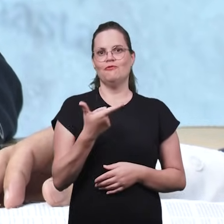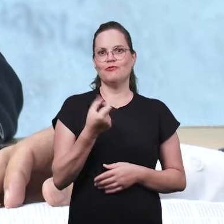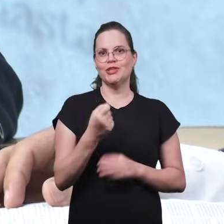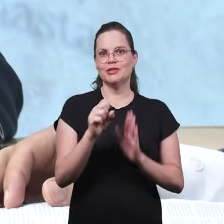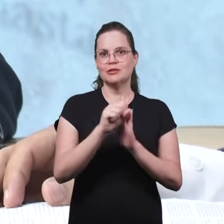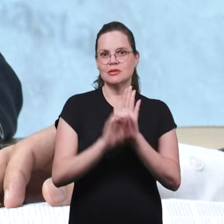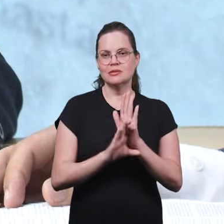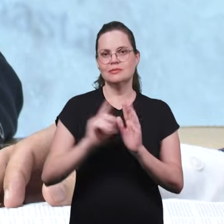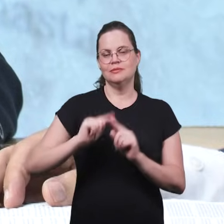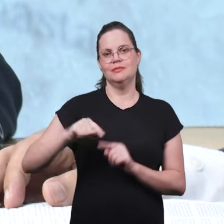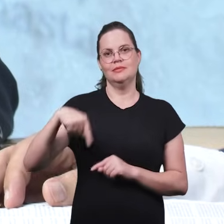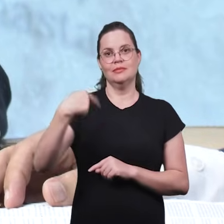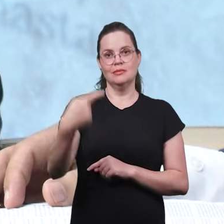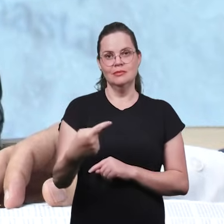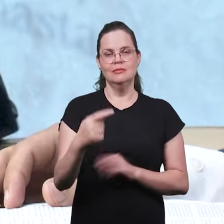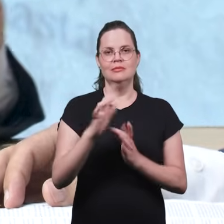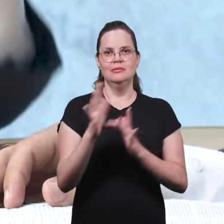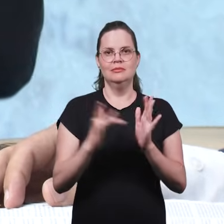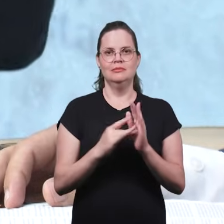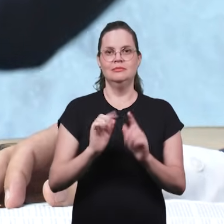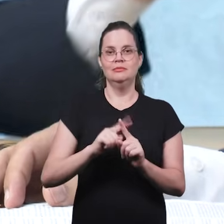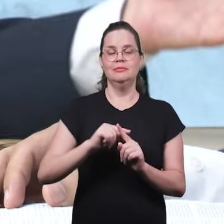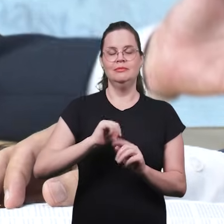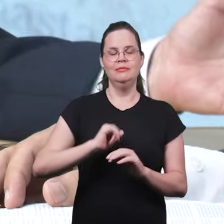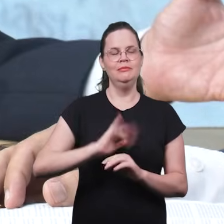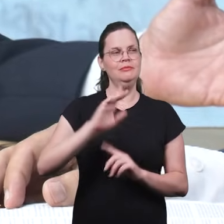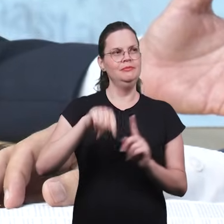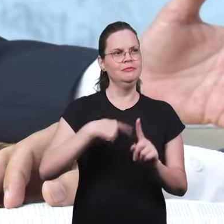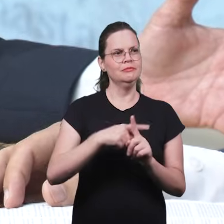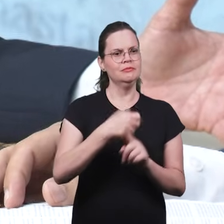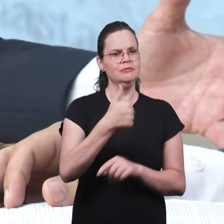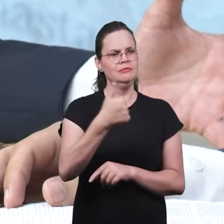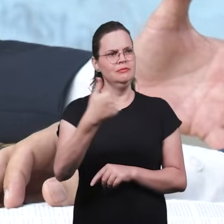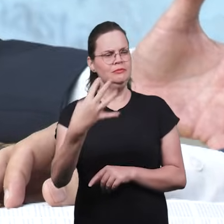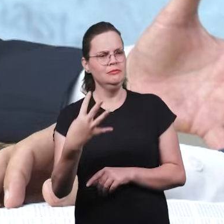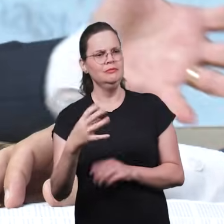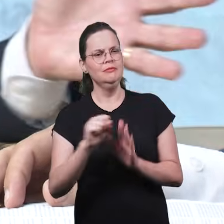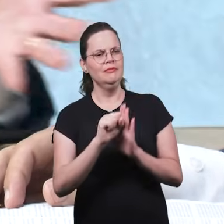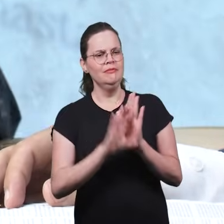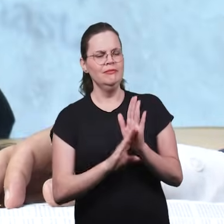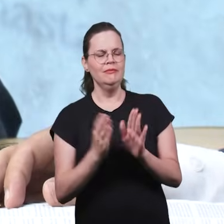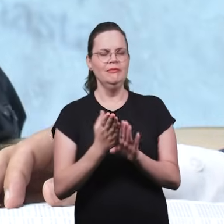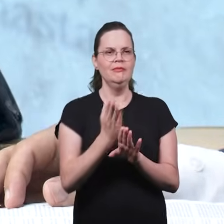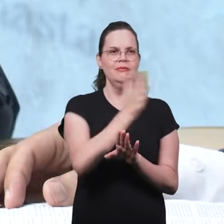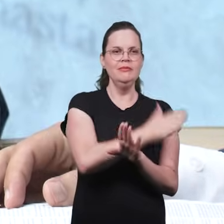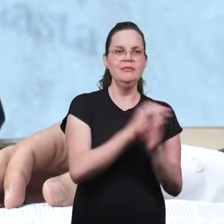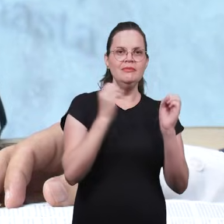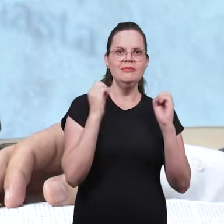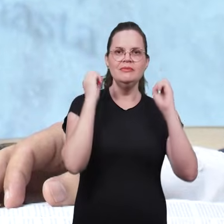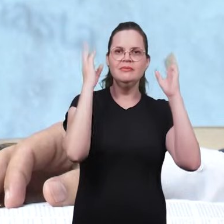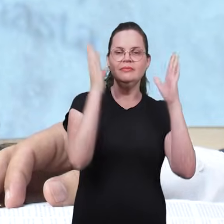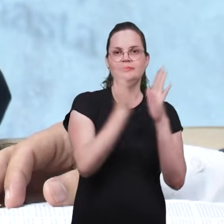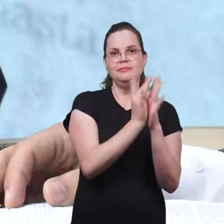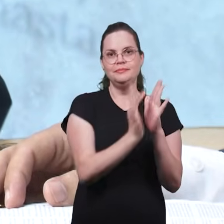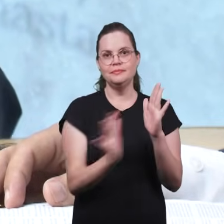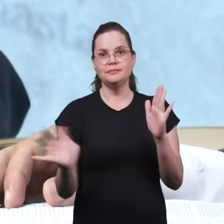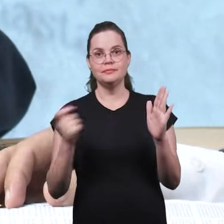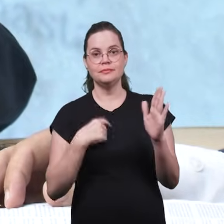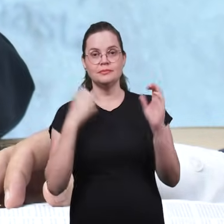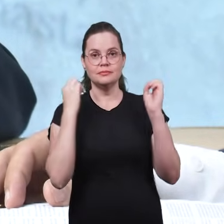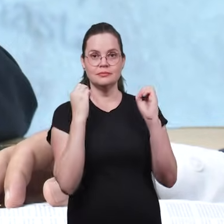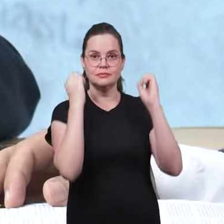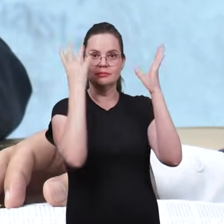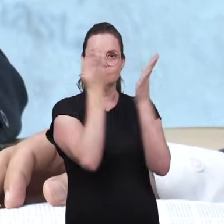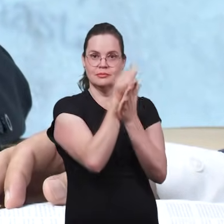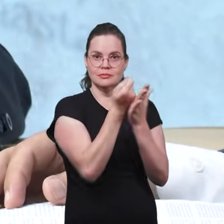séculos depois de Jesus e mais 14 séculos de Jesus até Moisés, e nós temos exatamente o que Moisés escreveu aqui na